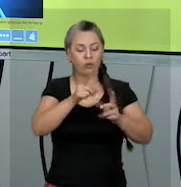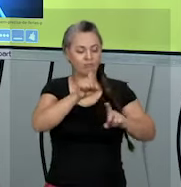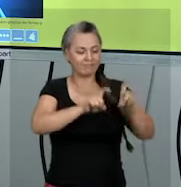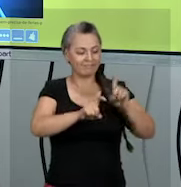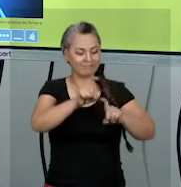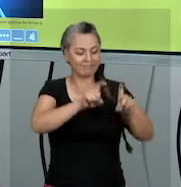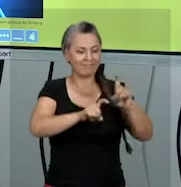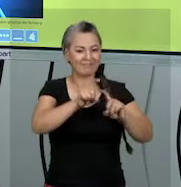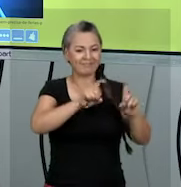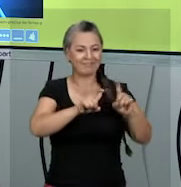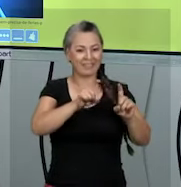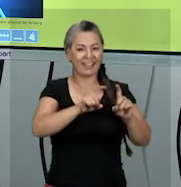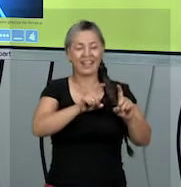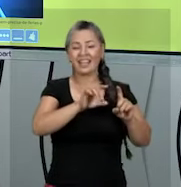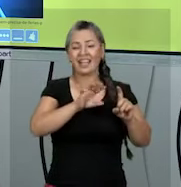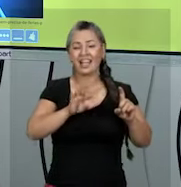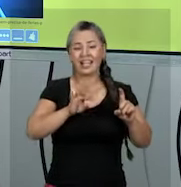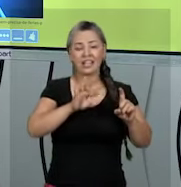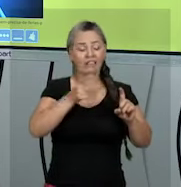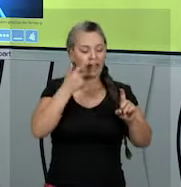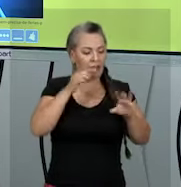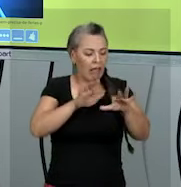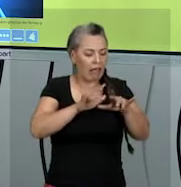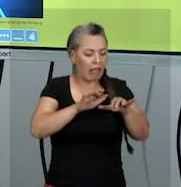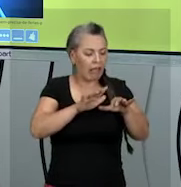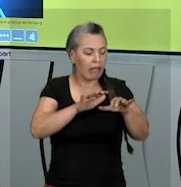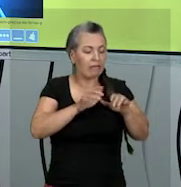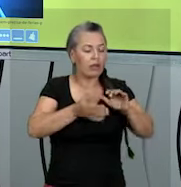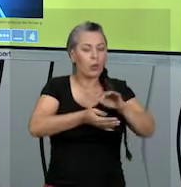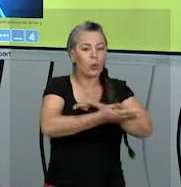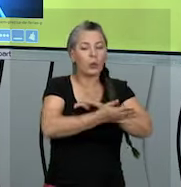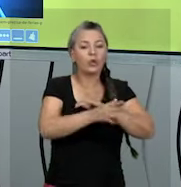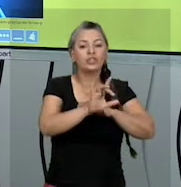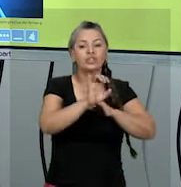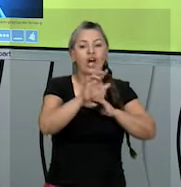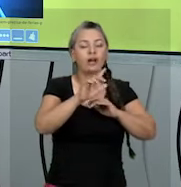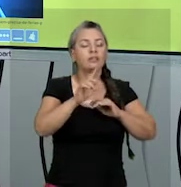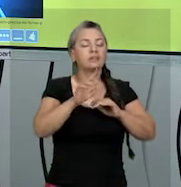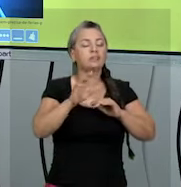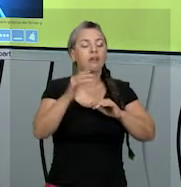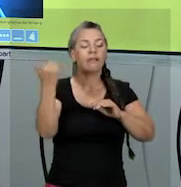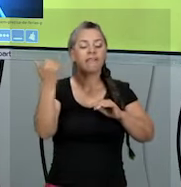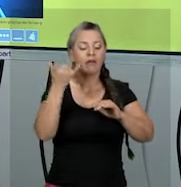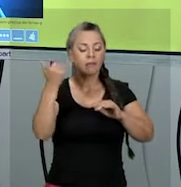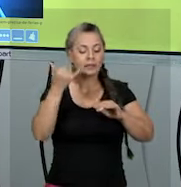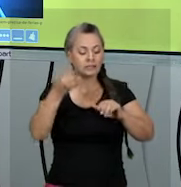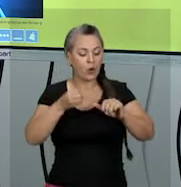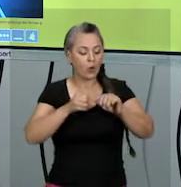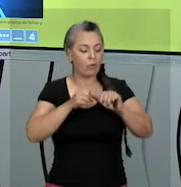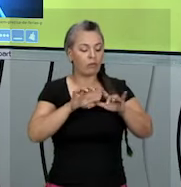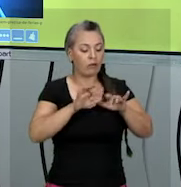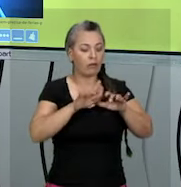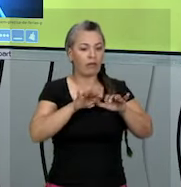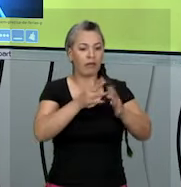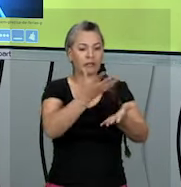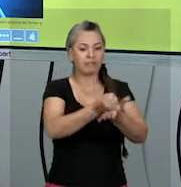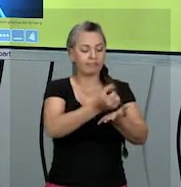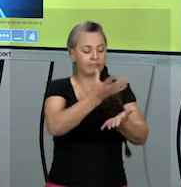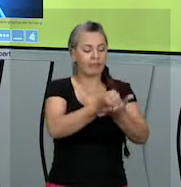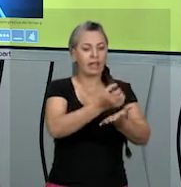nós temos, a gente guarda no nosso celular e a gente sempre usa o nosso celular para acessar essas